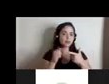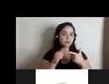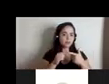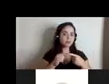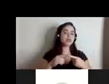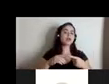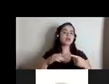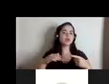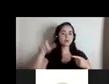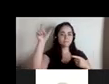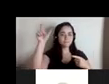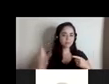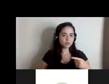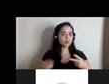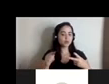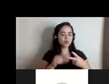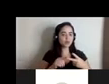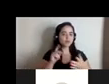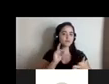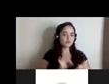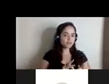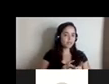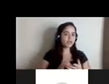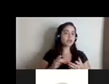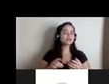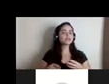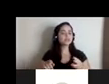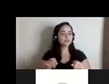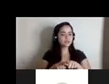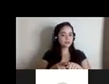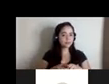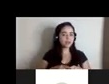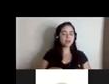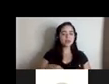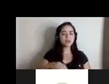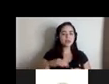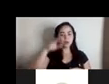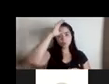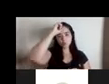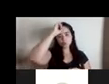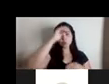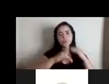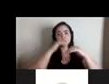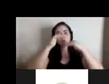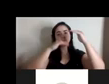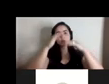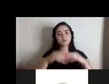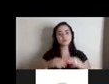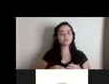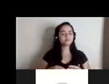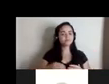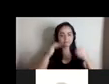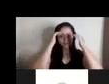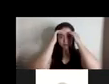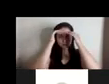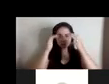ao conhecimento construído e às verdades, respeito ao poder e refletir